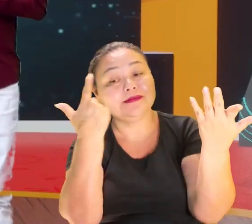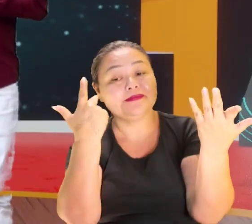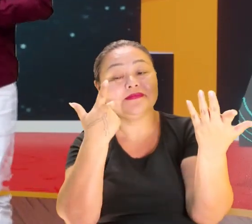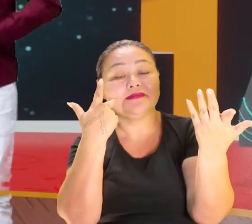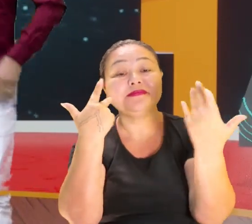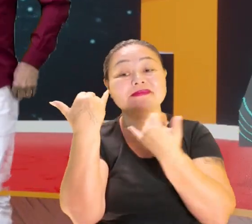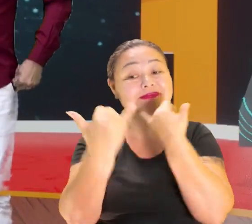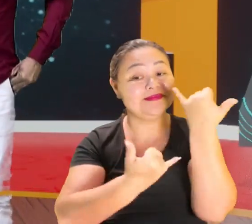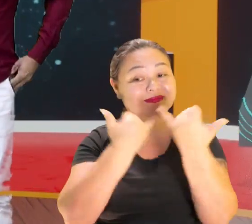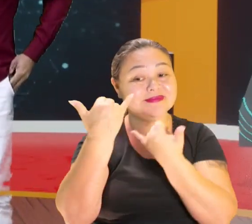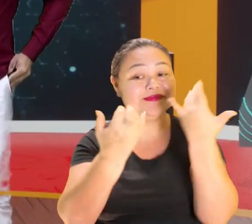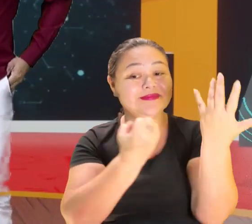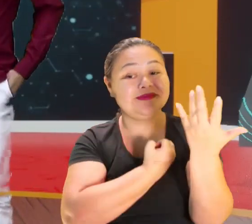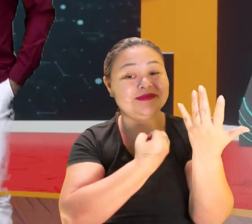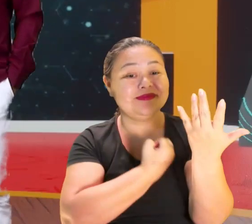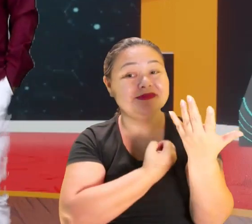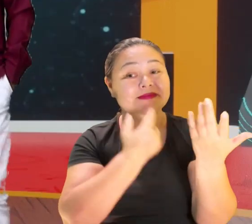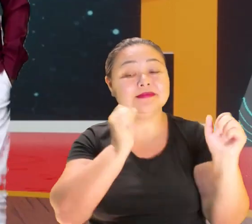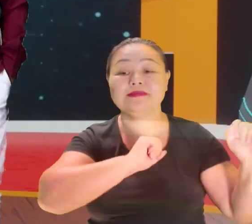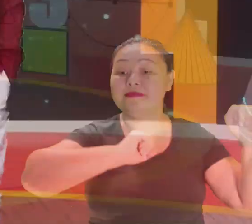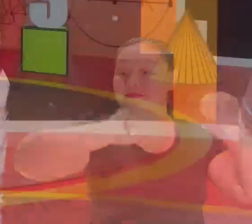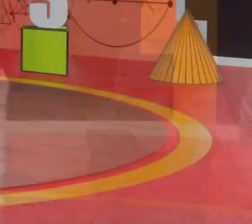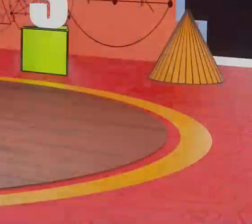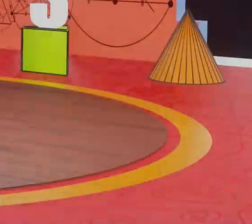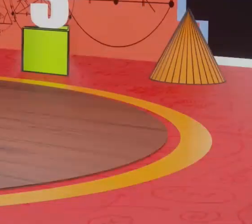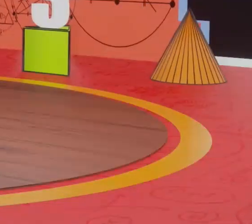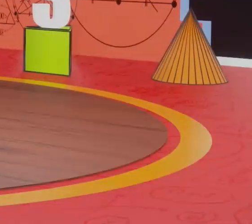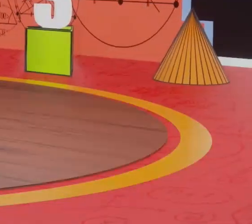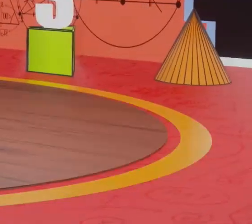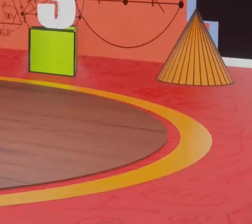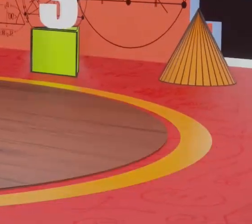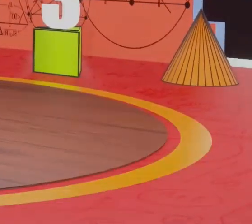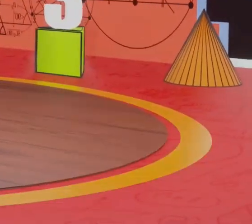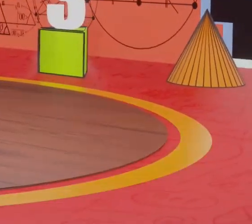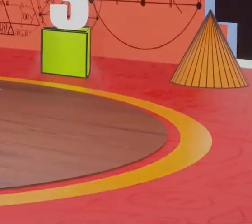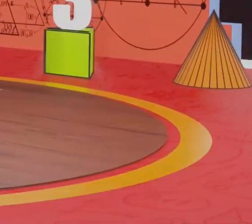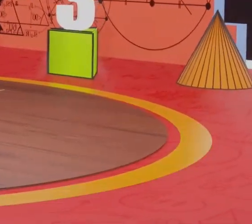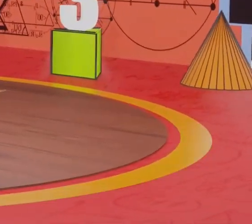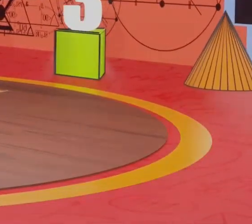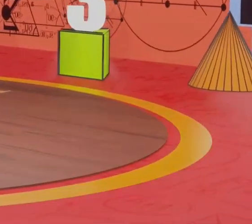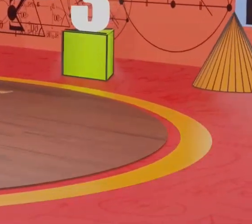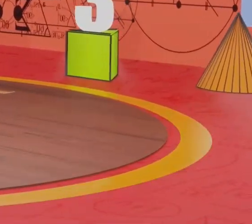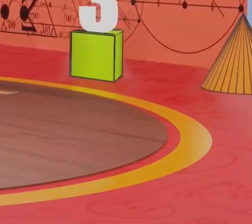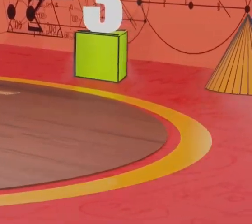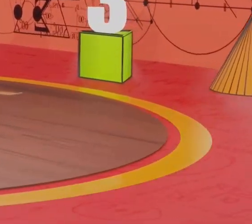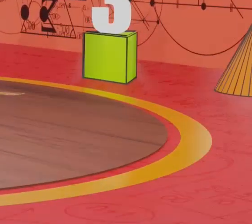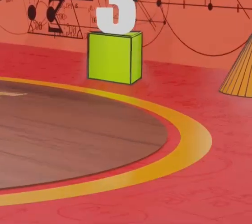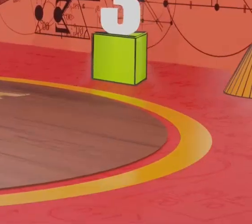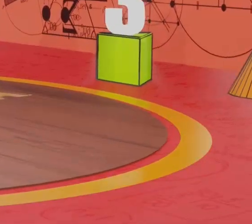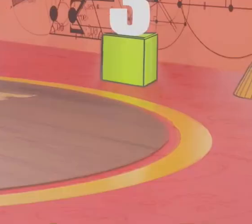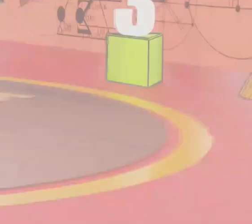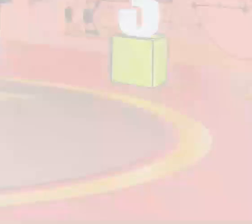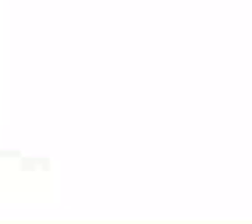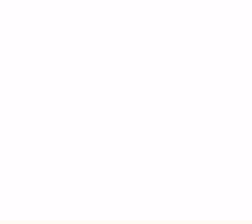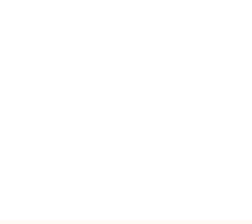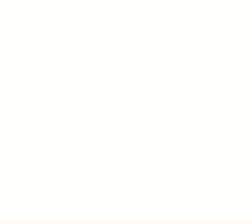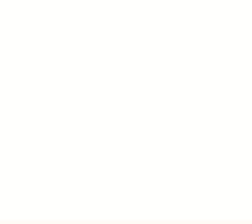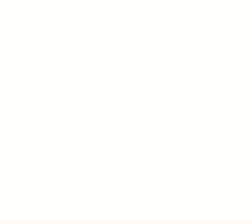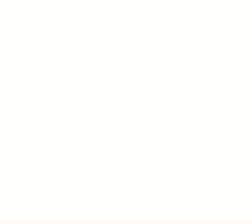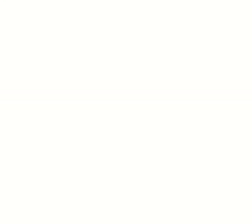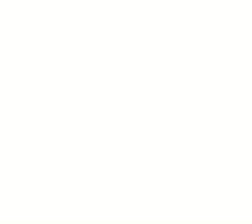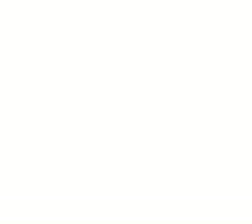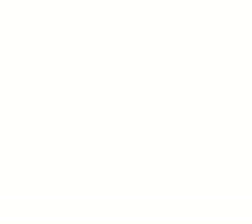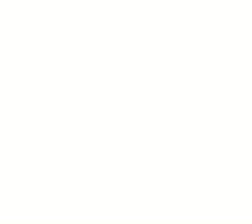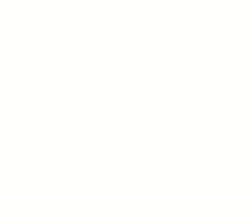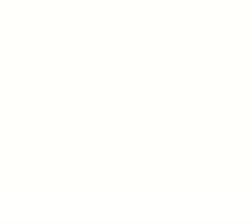tem o Brincando com os Números, né? Vamos revelar? Olha lá na telinha, então. O Brincando com os Números, olha lá. No Brincando com os Números, no nosso slide, a gente vai